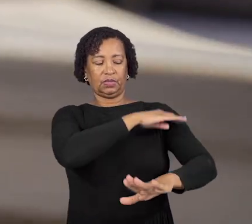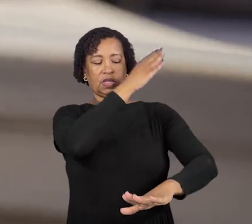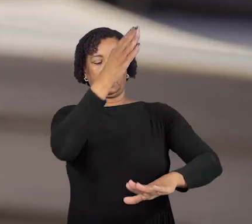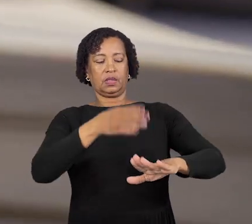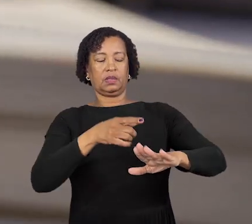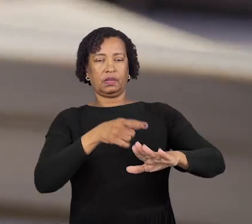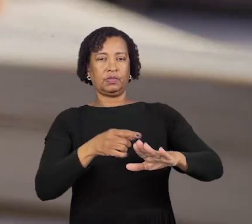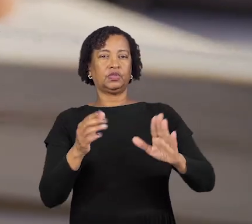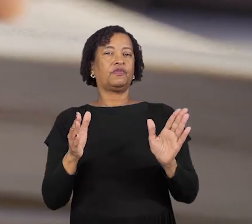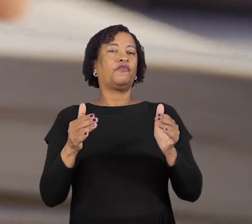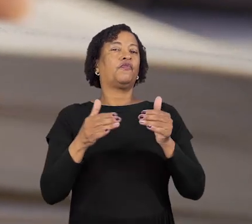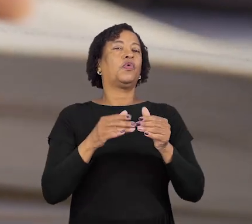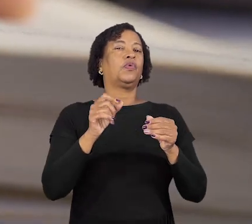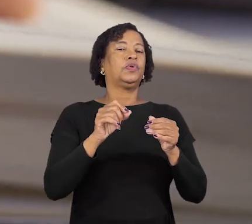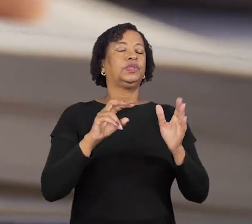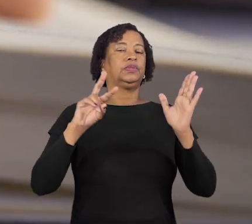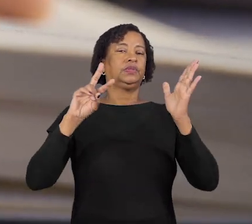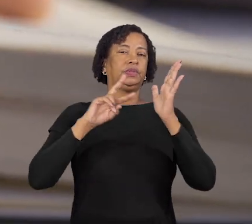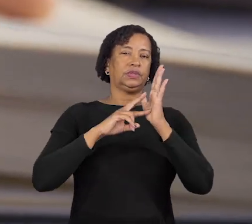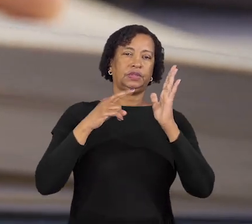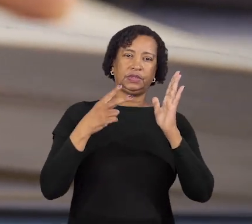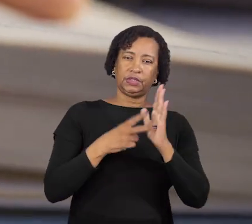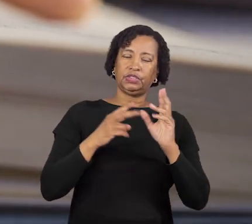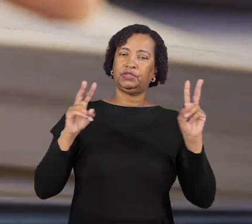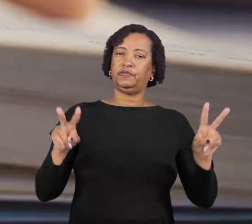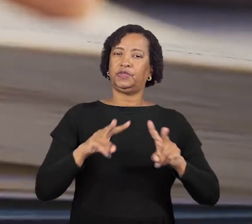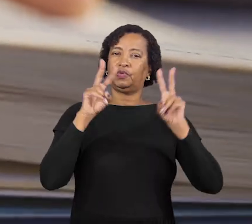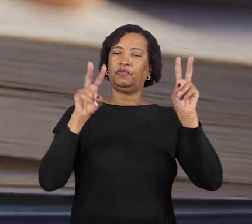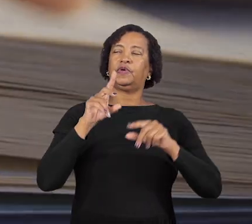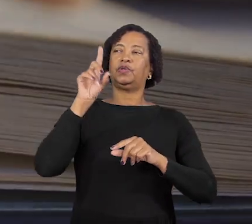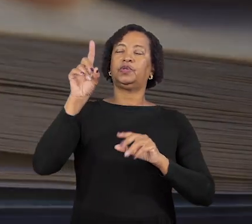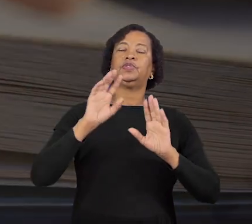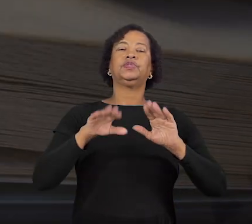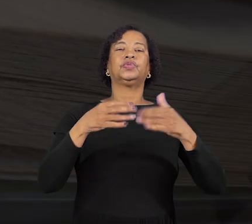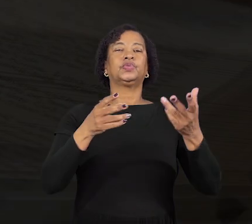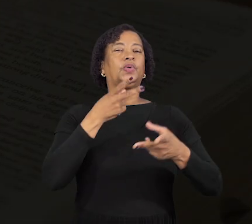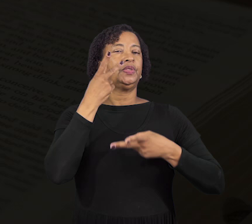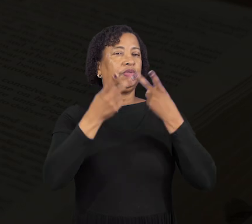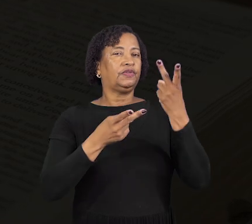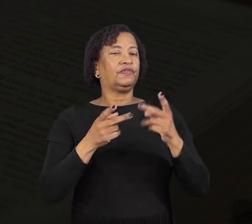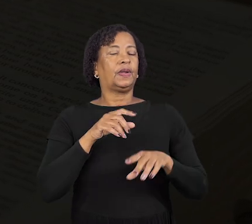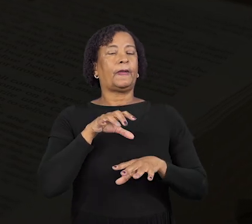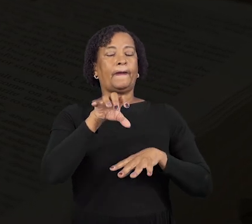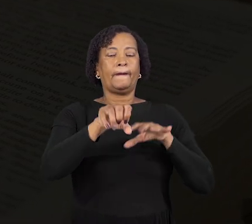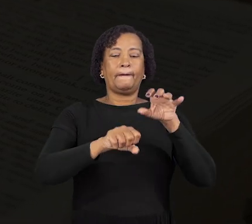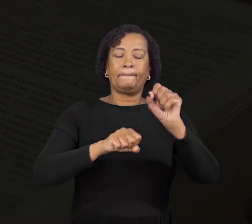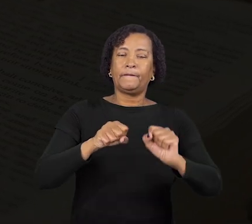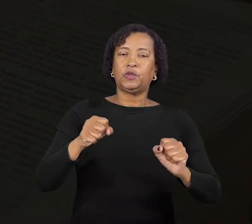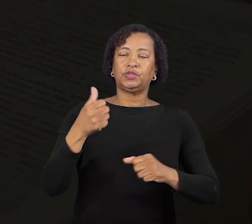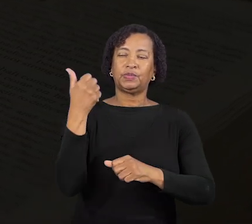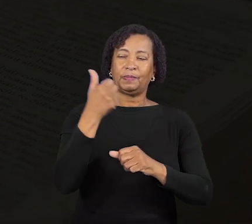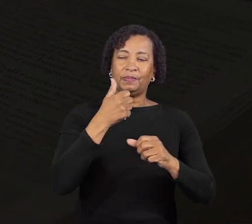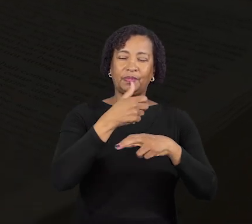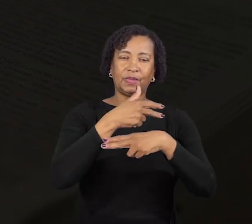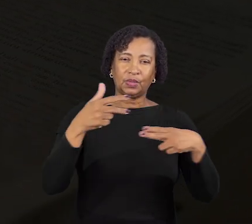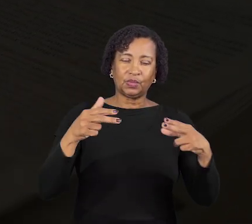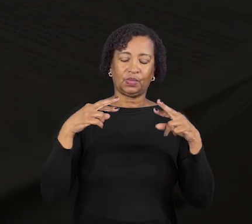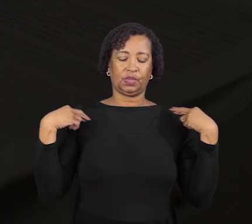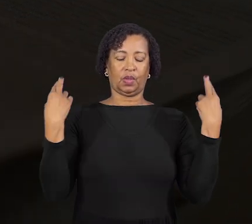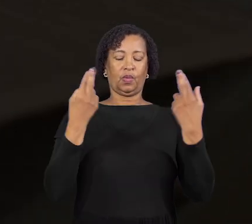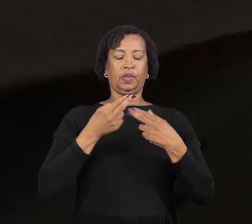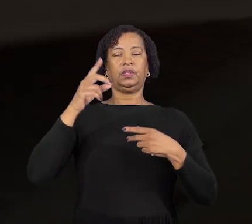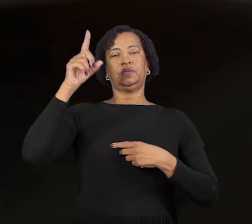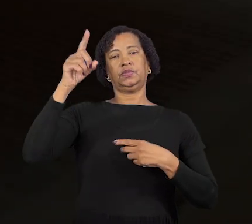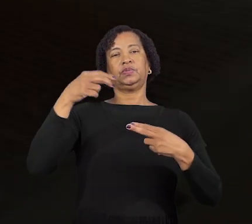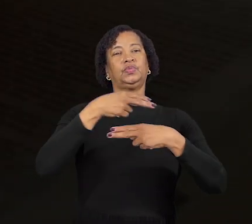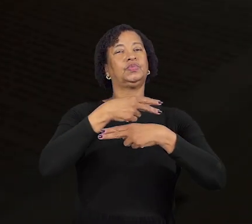montanha enfocou o que realmente significam os valores de Deus quando ele diz: "Busquem, pois, em primeiro lugar o reino de Deus